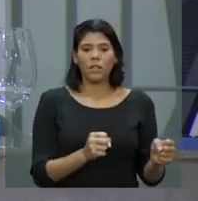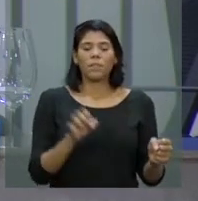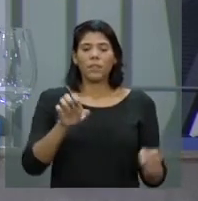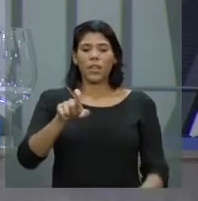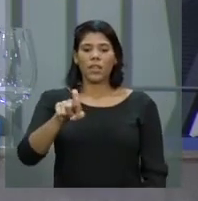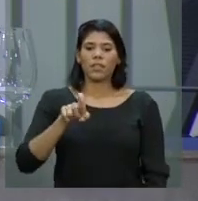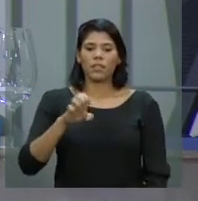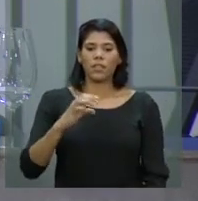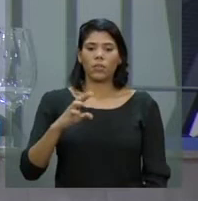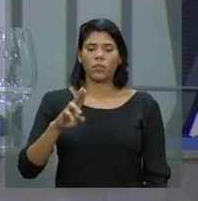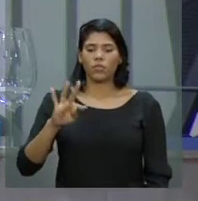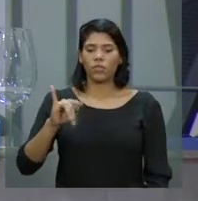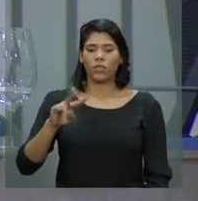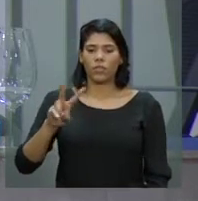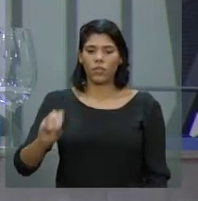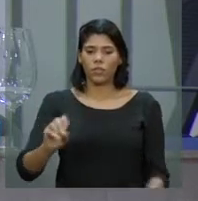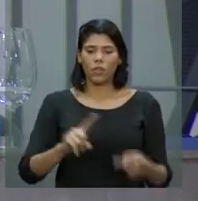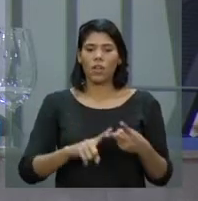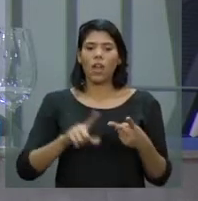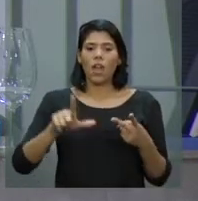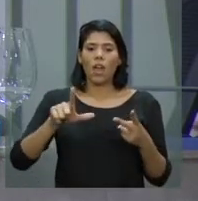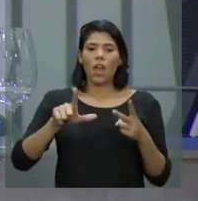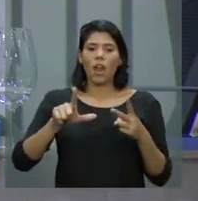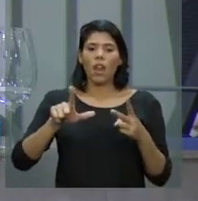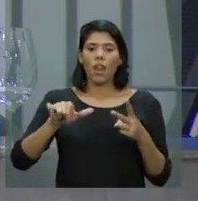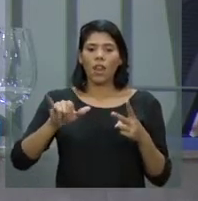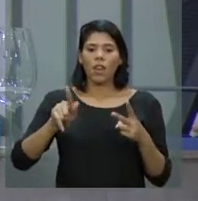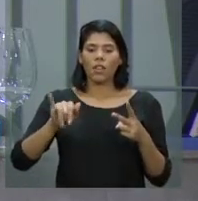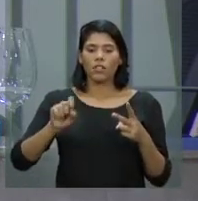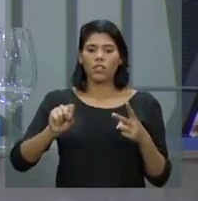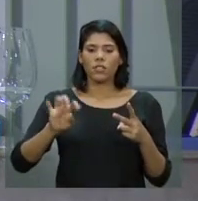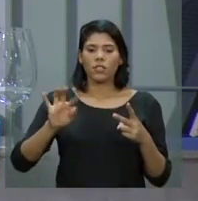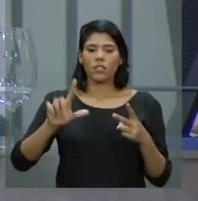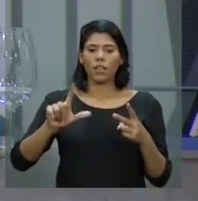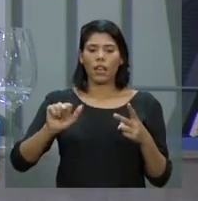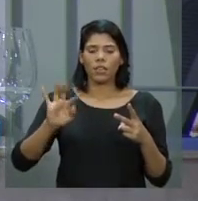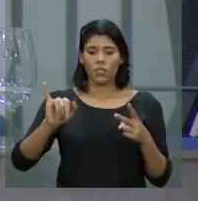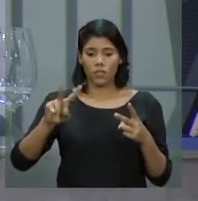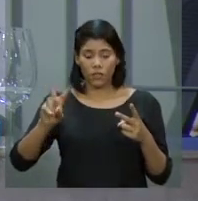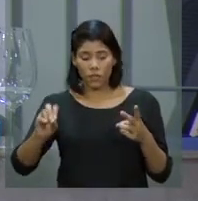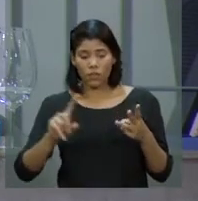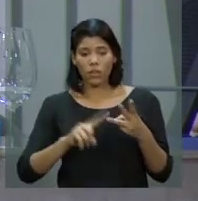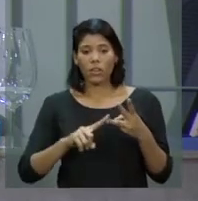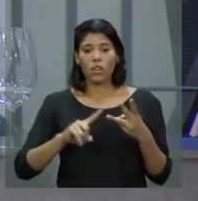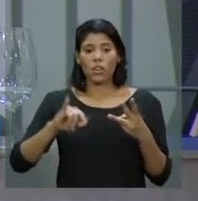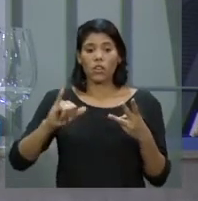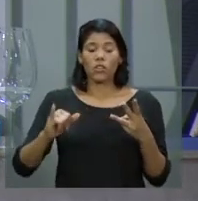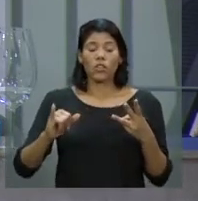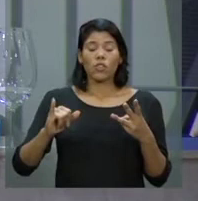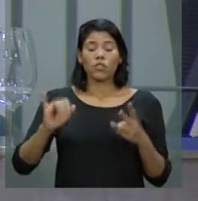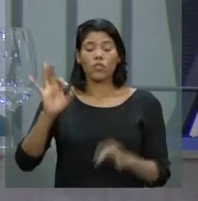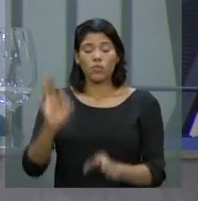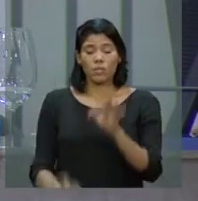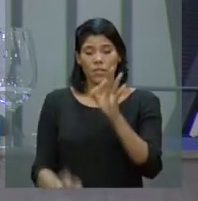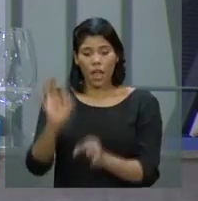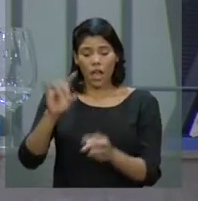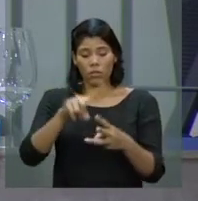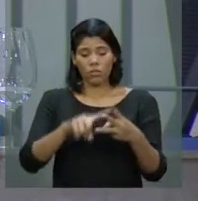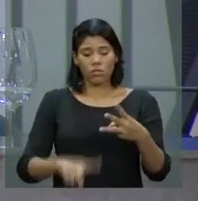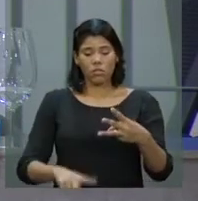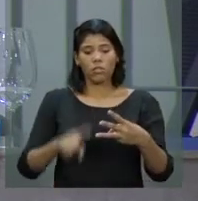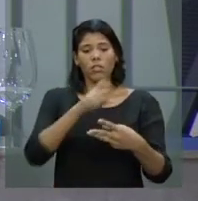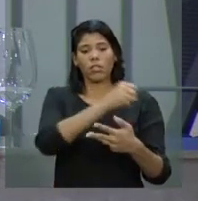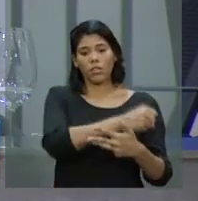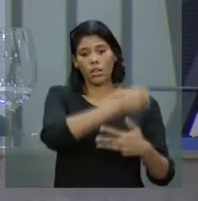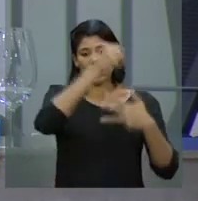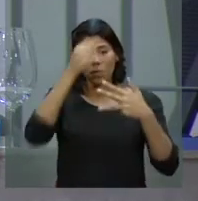né, todo esse contexto aí está em risco, e com isso a nossa democracia também está em risco. Então é o momento de